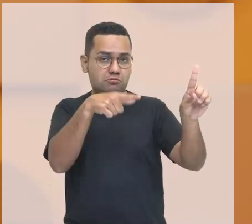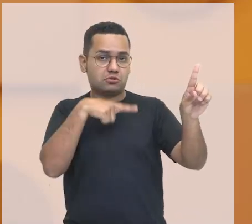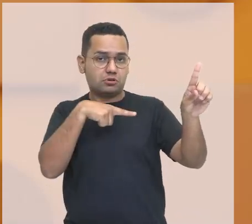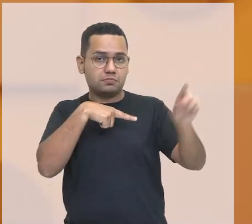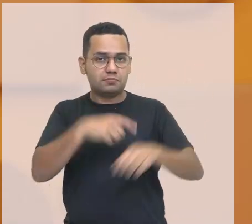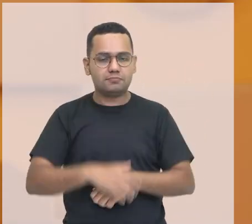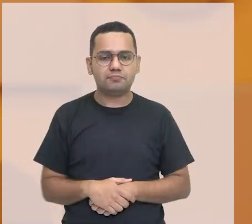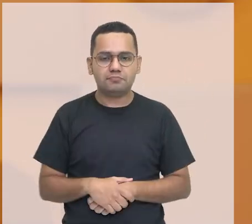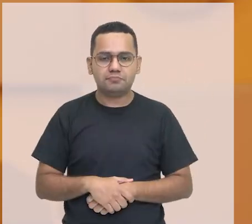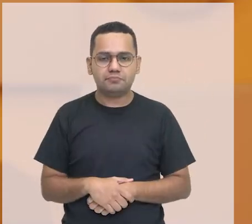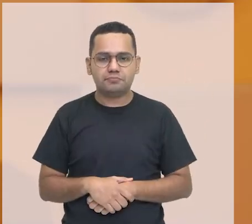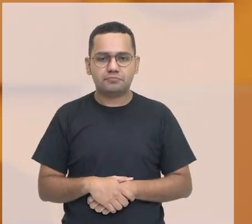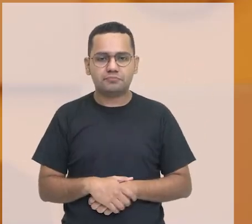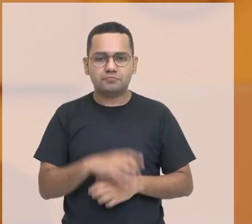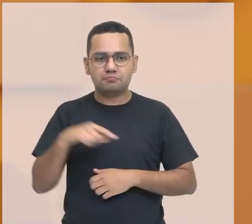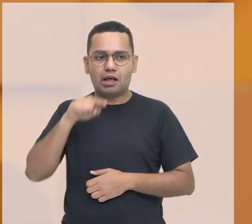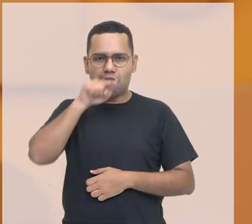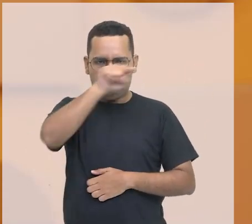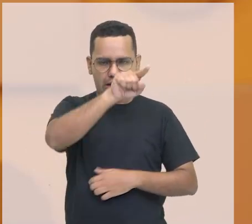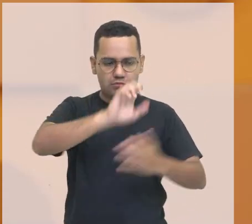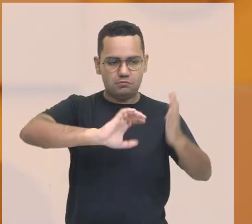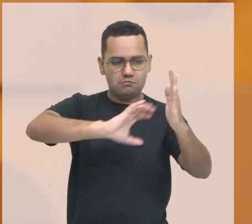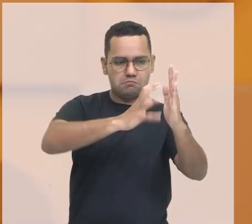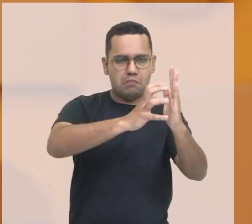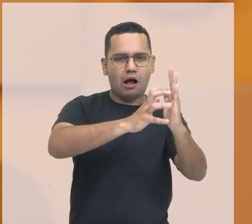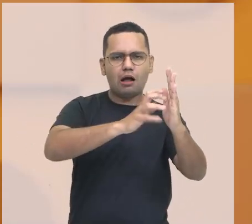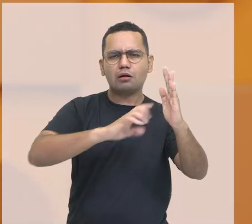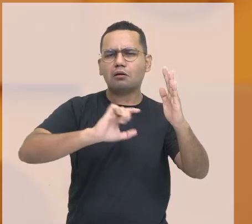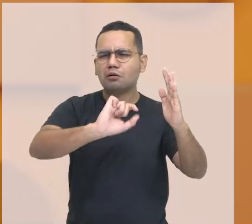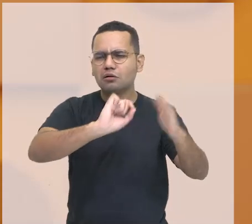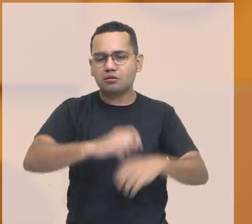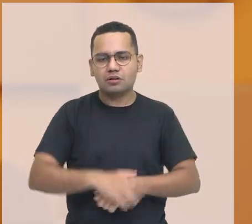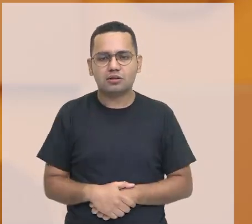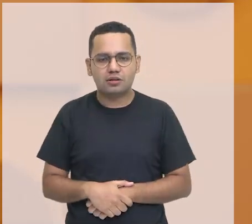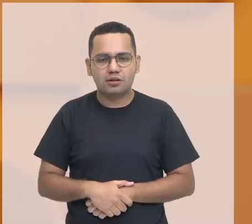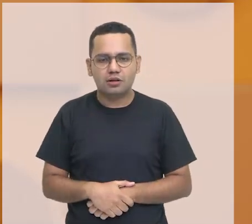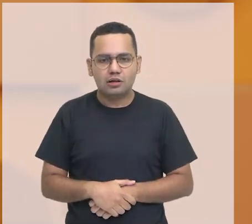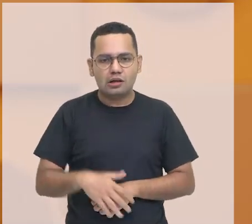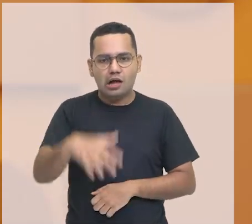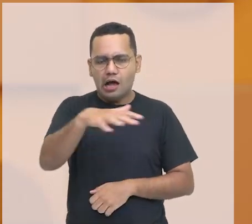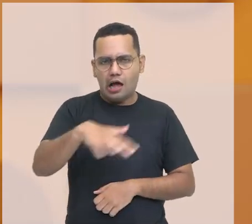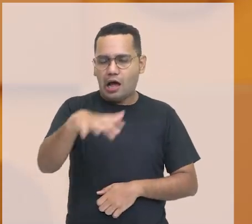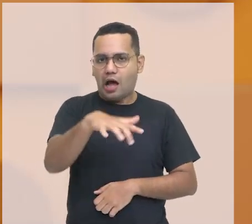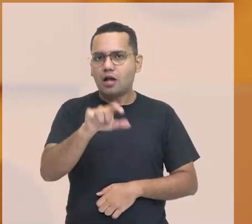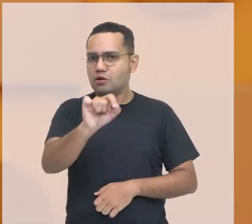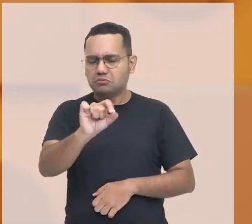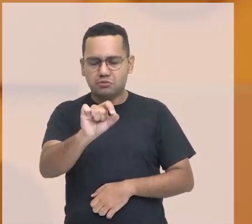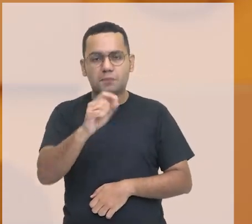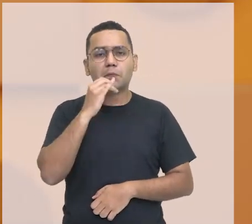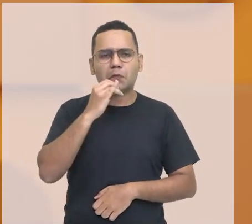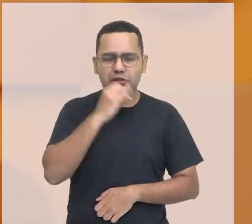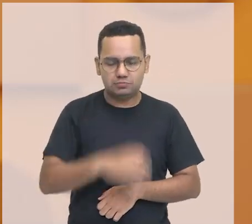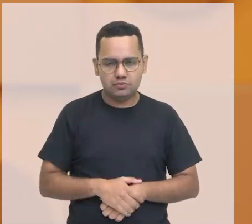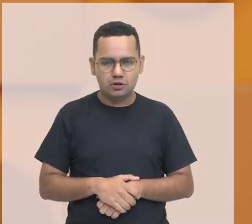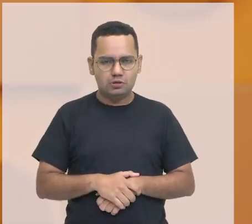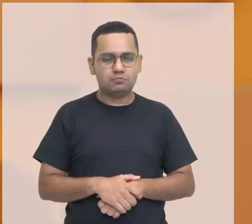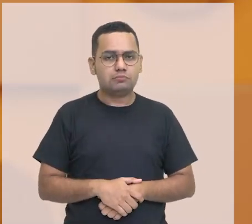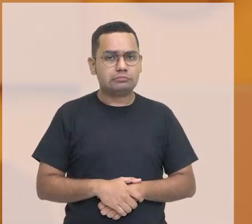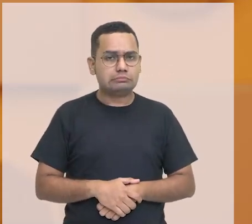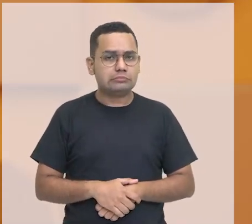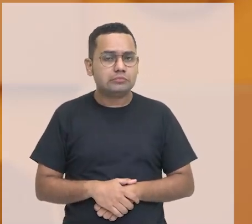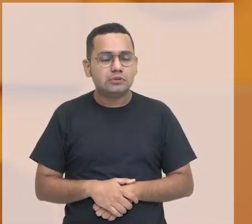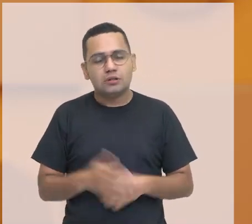seu partido, que pregava o extremismo, a existência de uma raça superior, que no caso era a